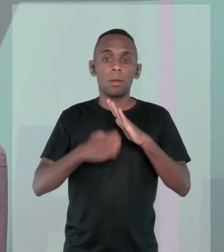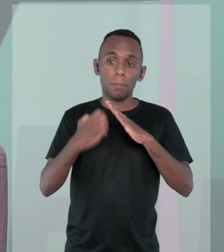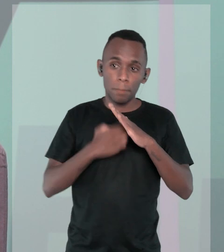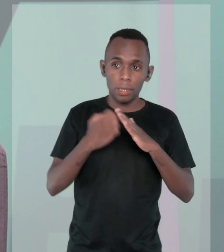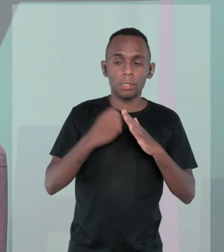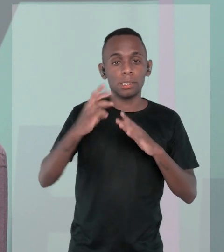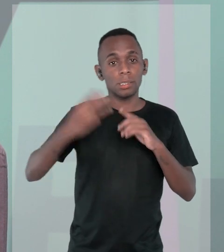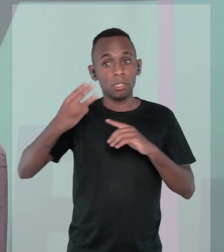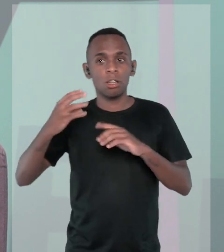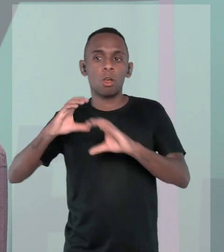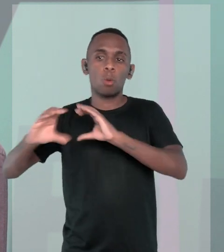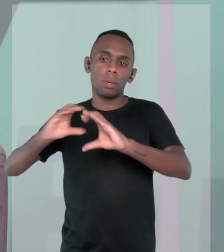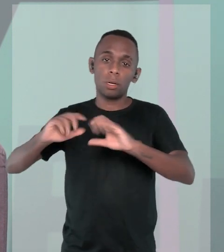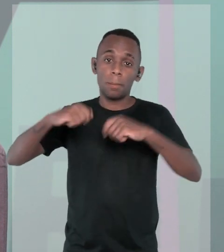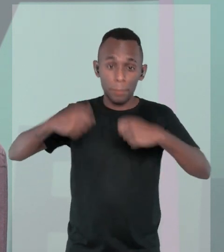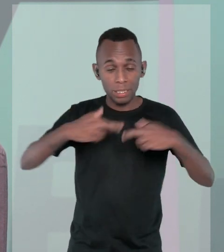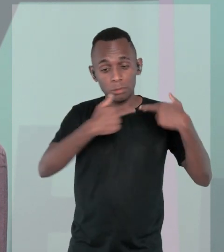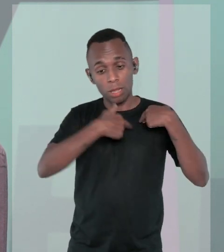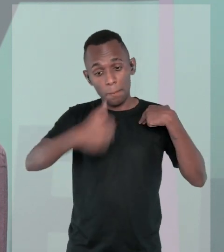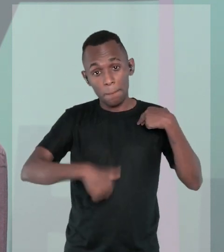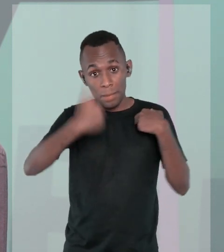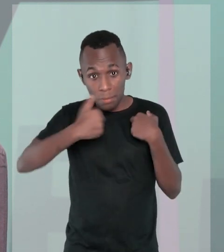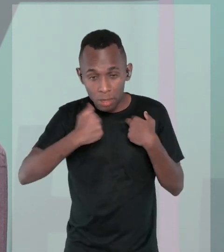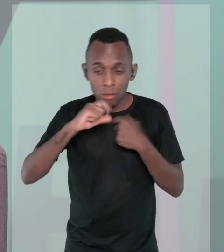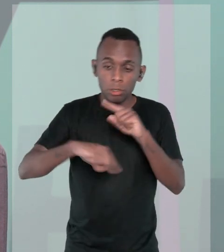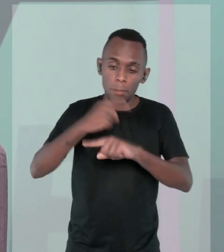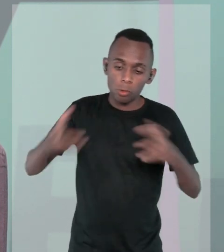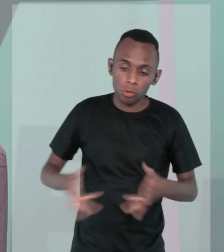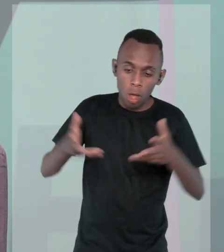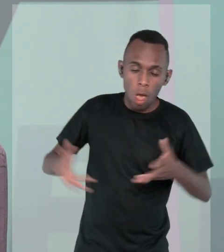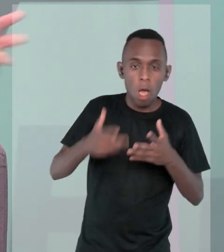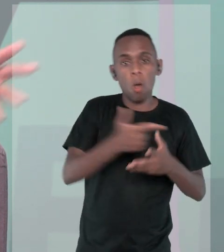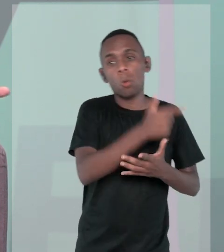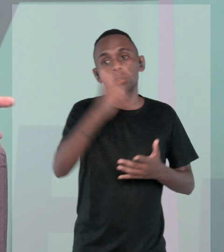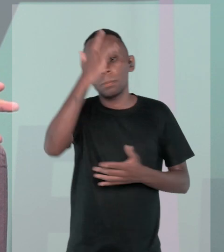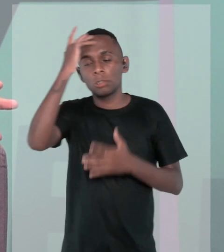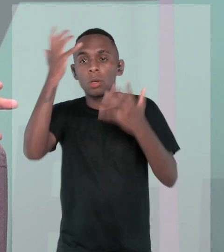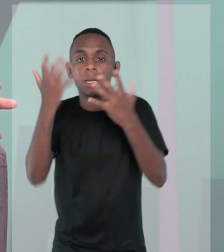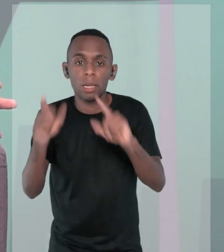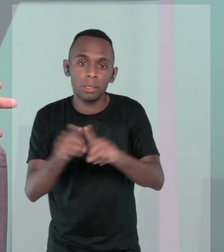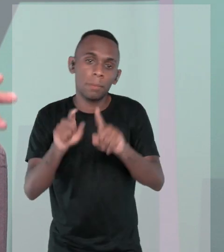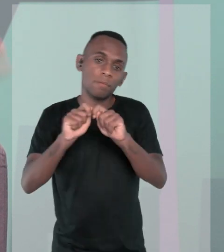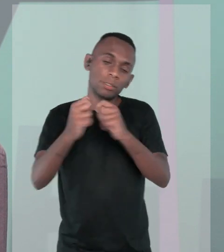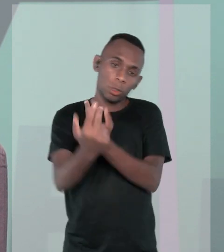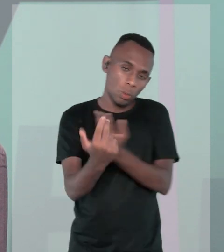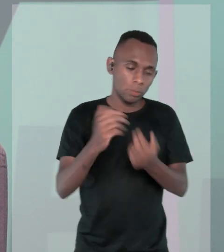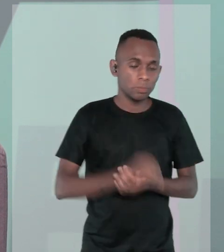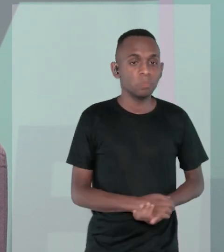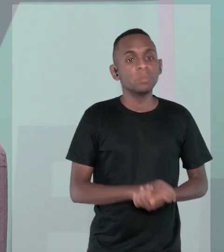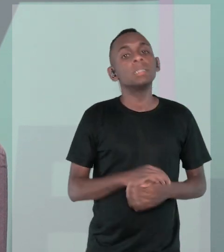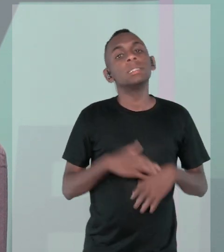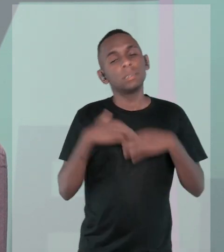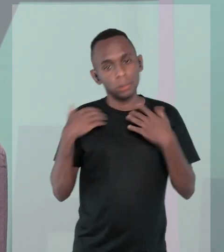É fazer primeiro a sua obrigação e estimular para que os outros queiram fazer. Então,